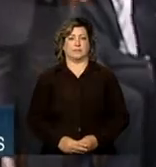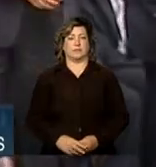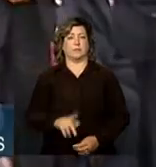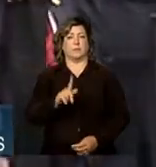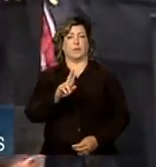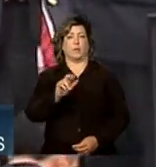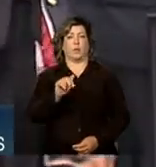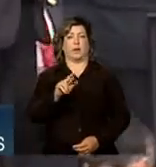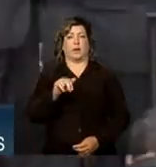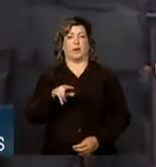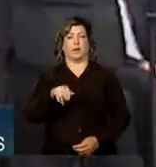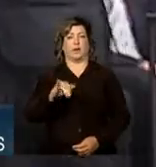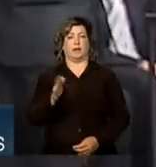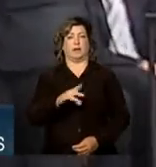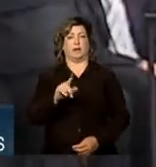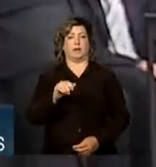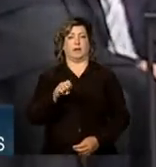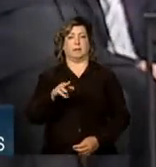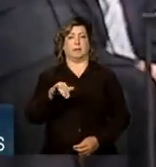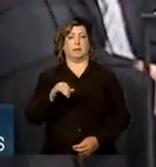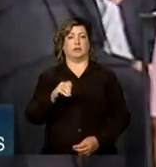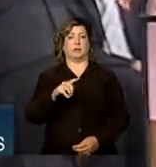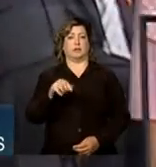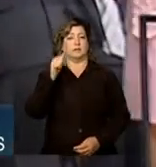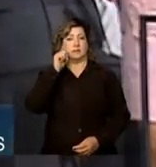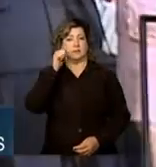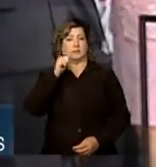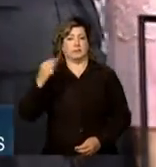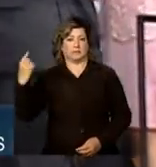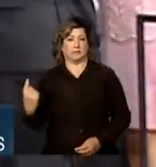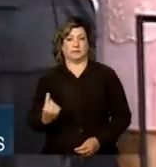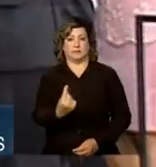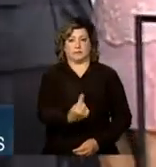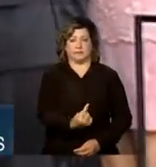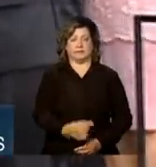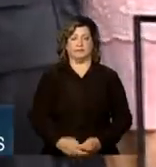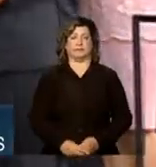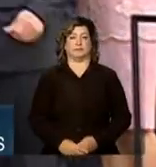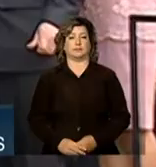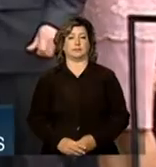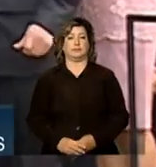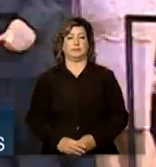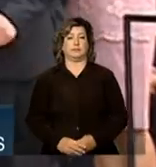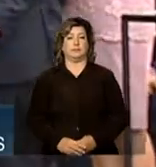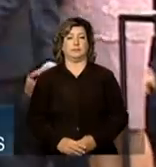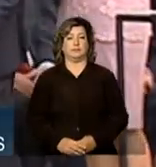Guarani das Missões, Janete Terezinha Dauk,